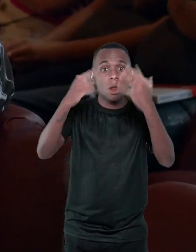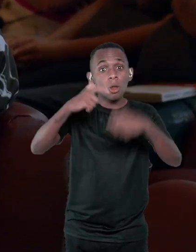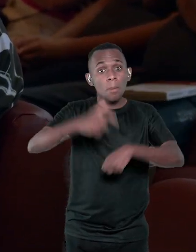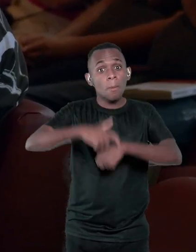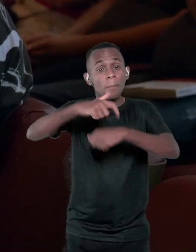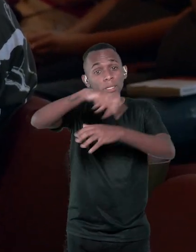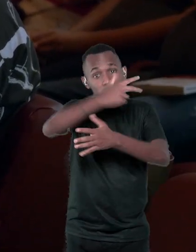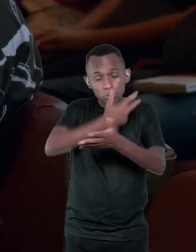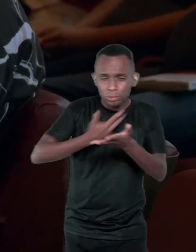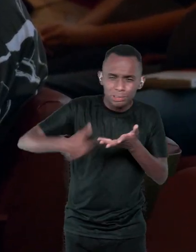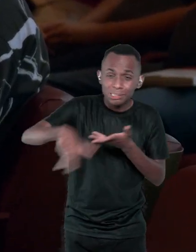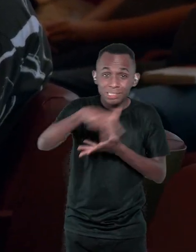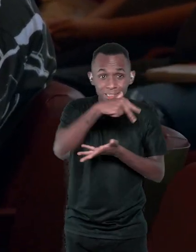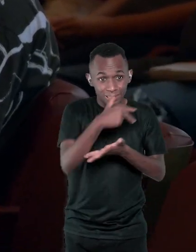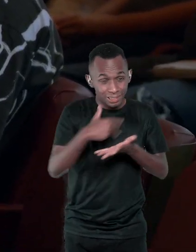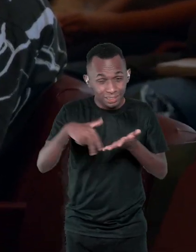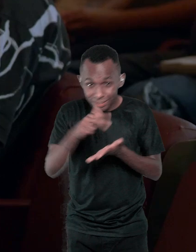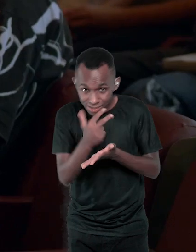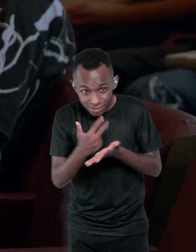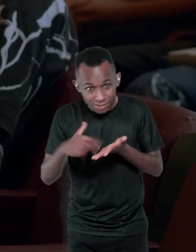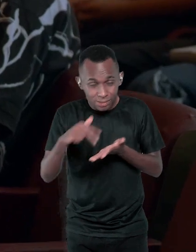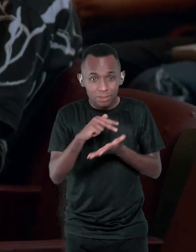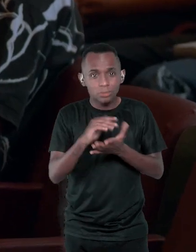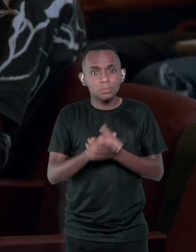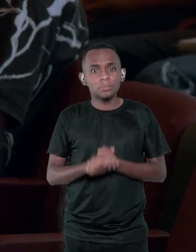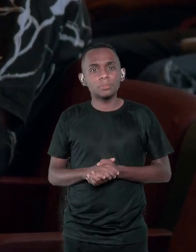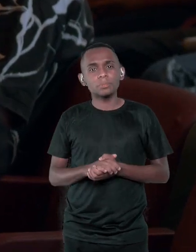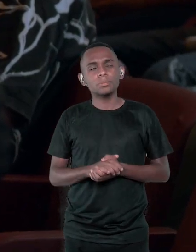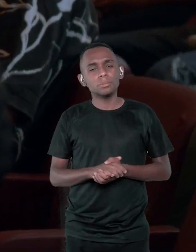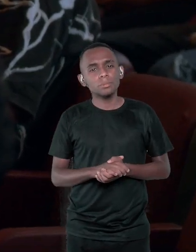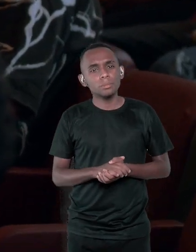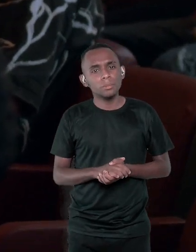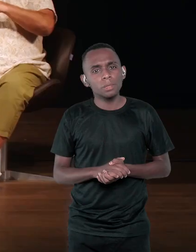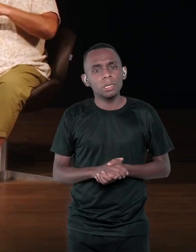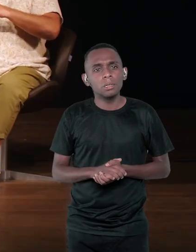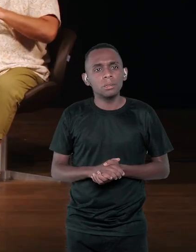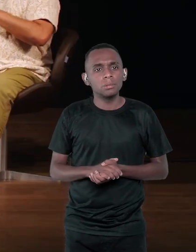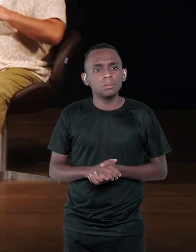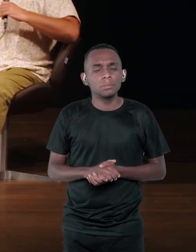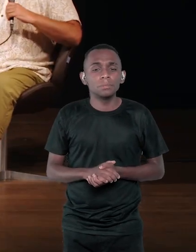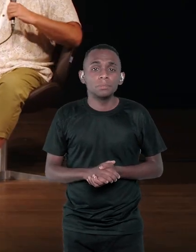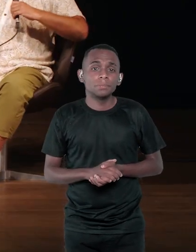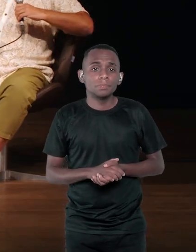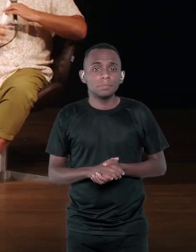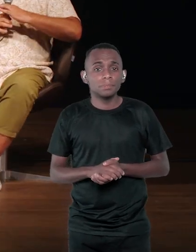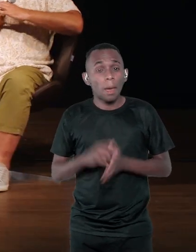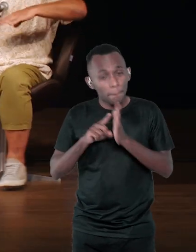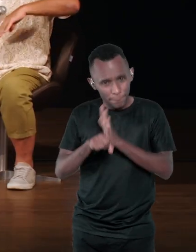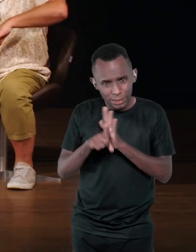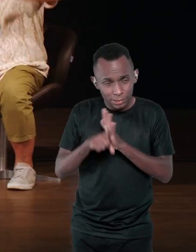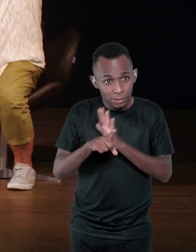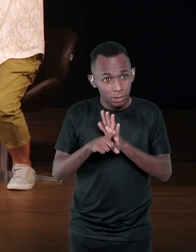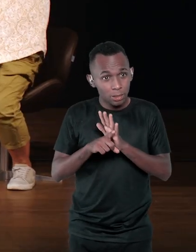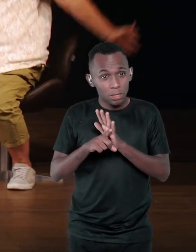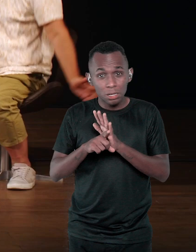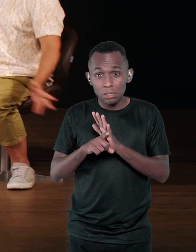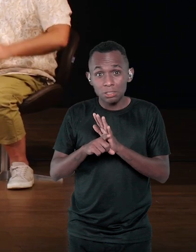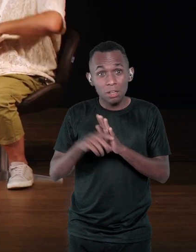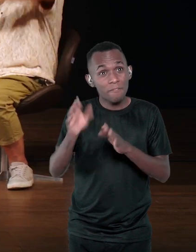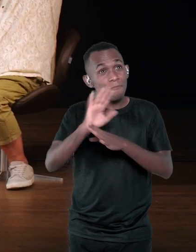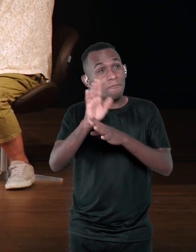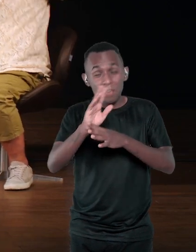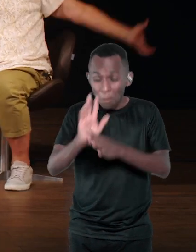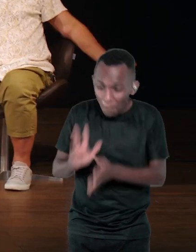dança... Na plateia, os espectadores ouvem atentamente a fala de Zeca. Eles levantam,